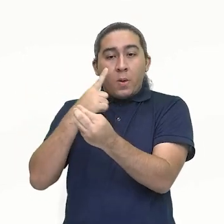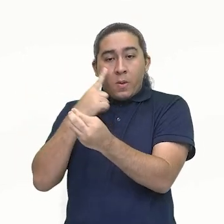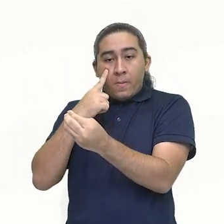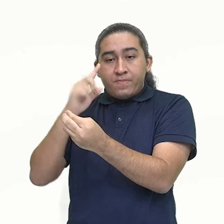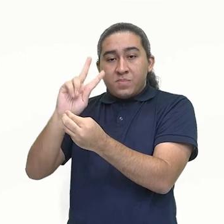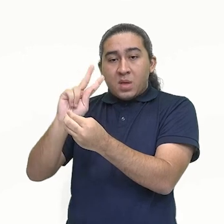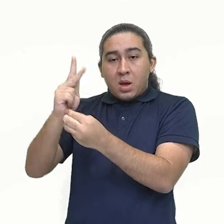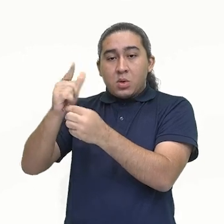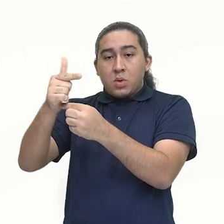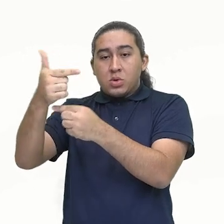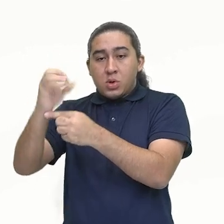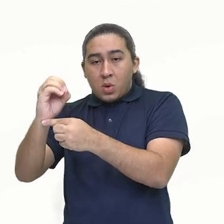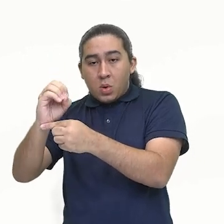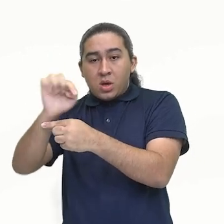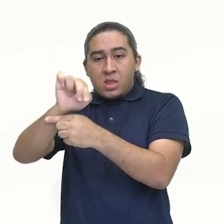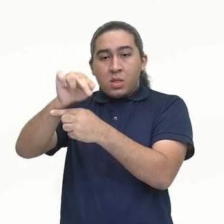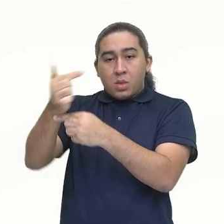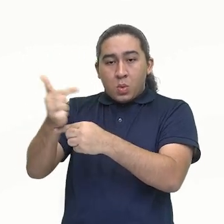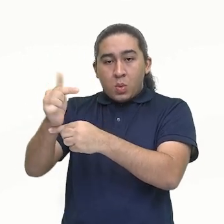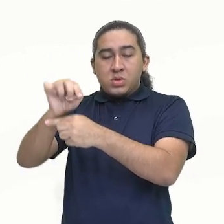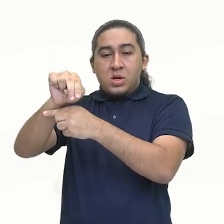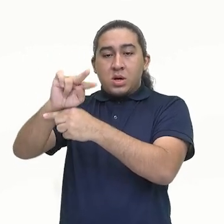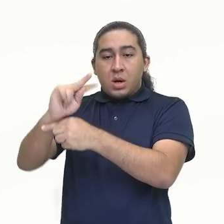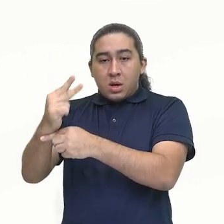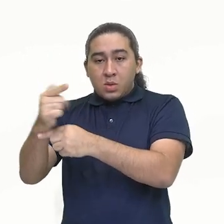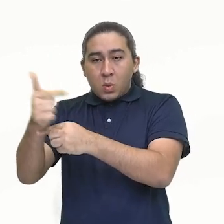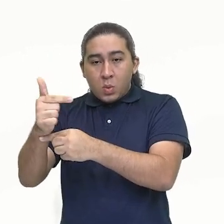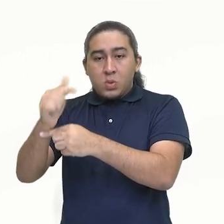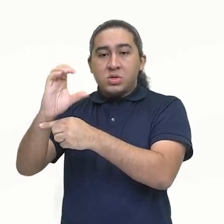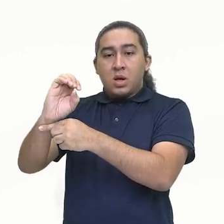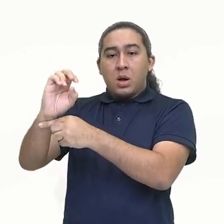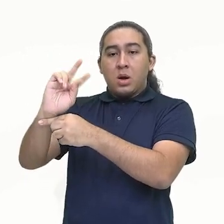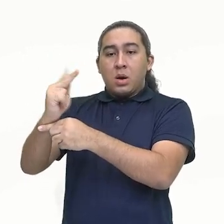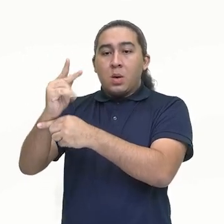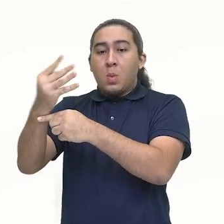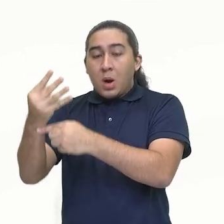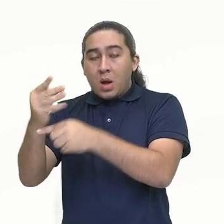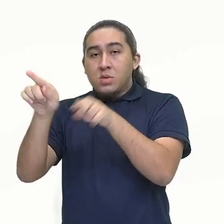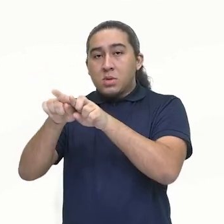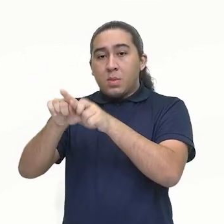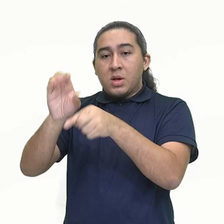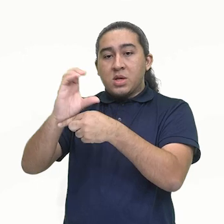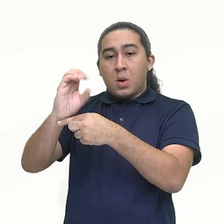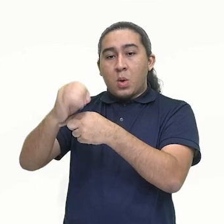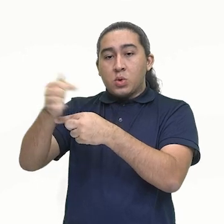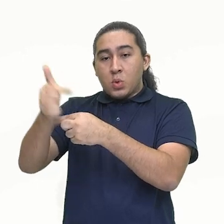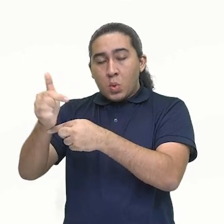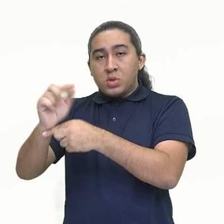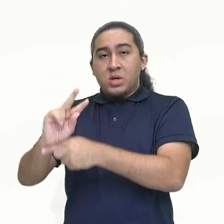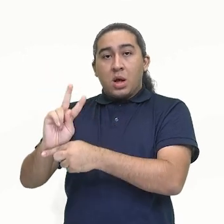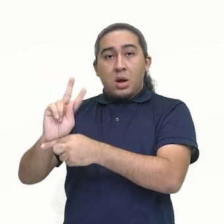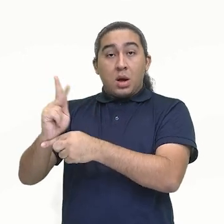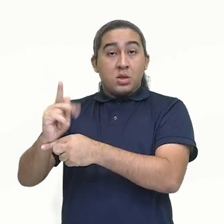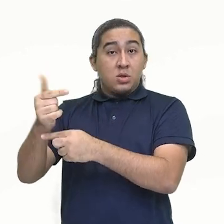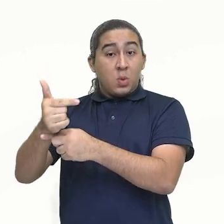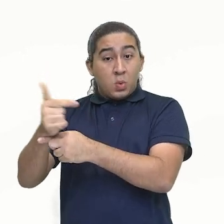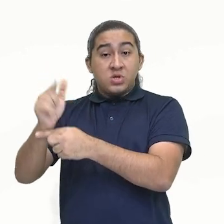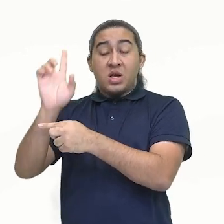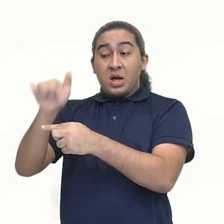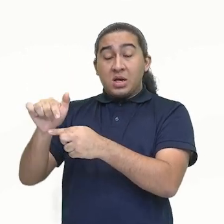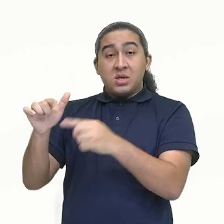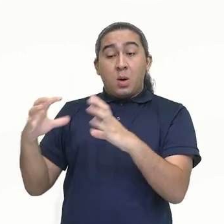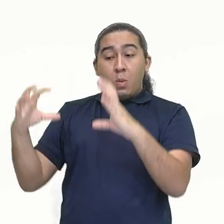hidrogênio. E aí, esses gases, né, que estavam aqui nessa parte das